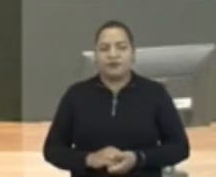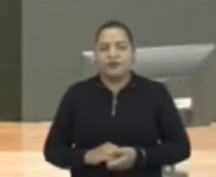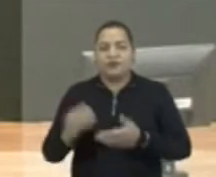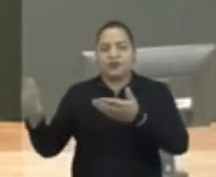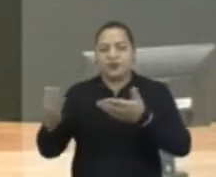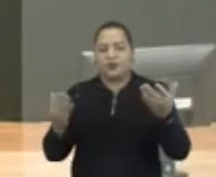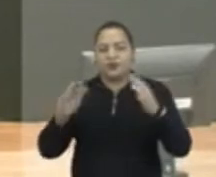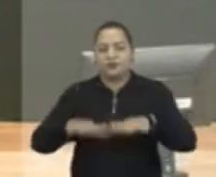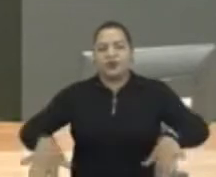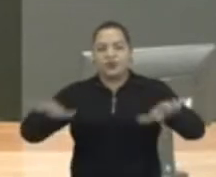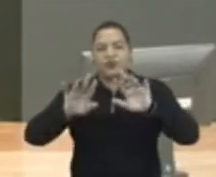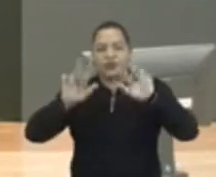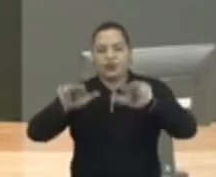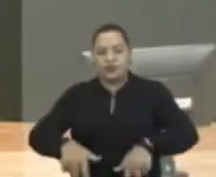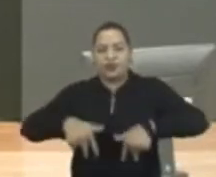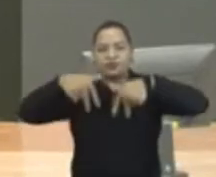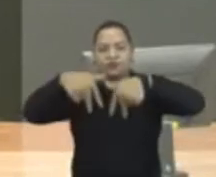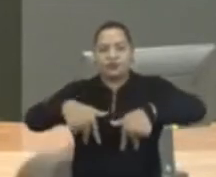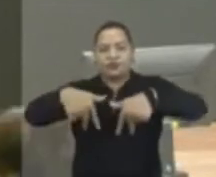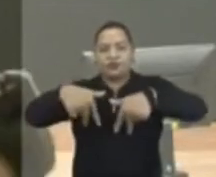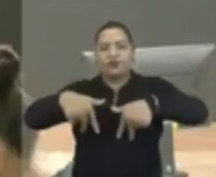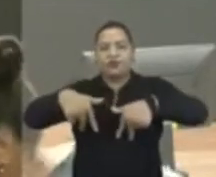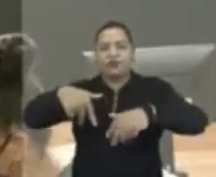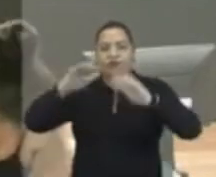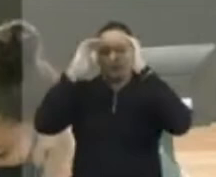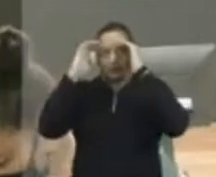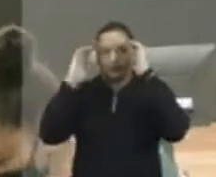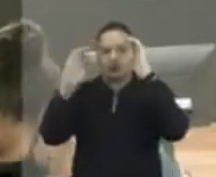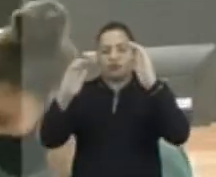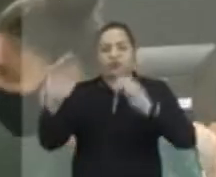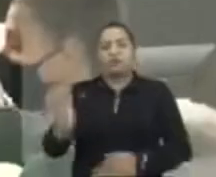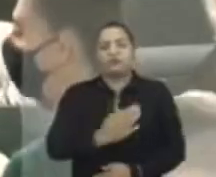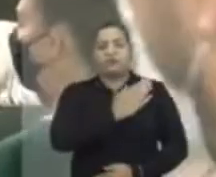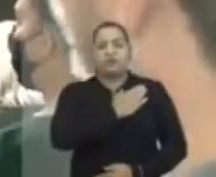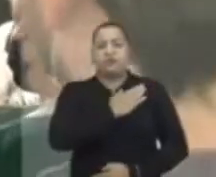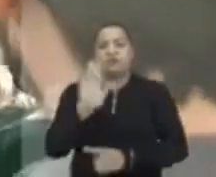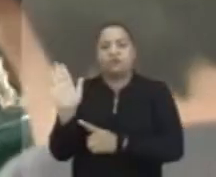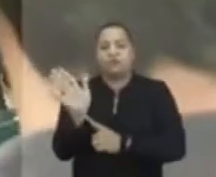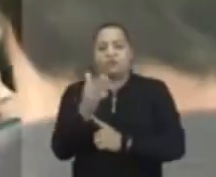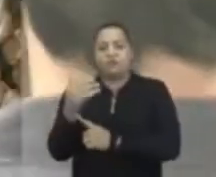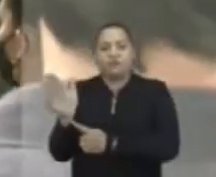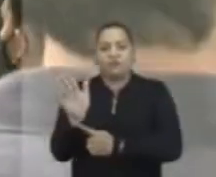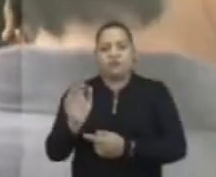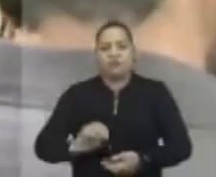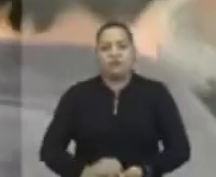Convidamos os presentes a se colocarem em posição de respeito para a execução do hino nacional.